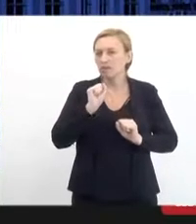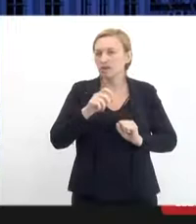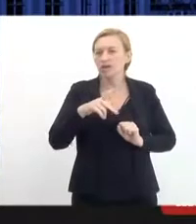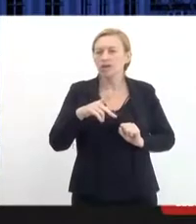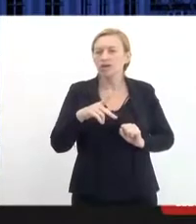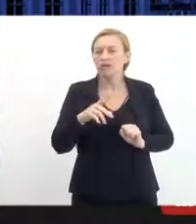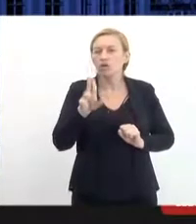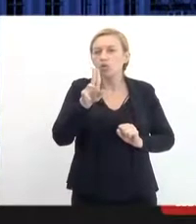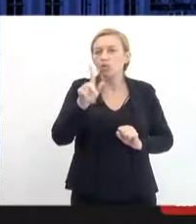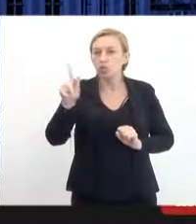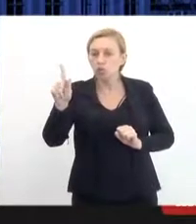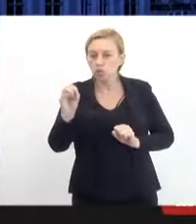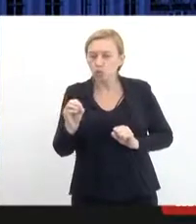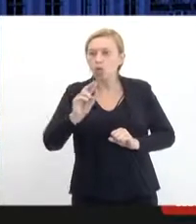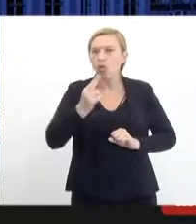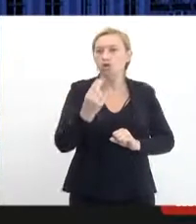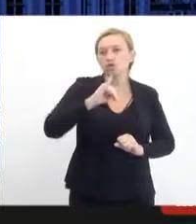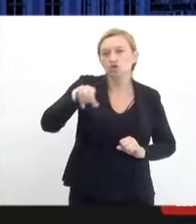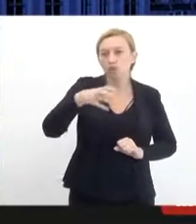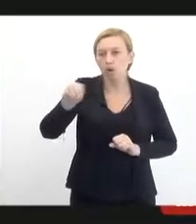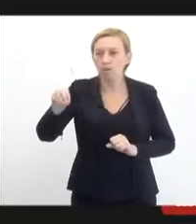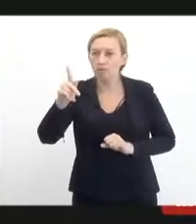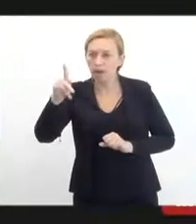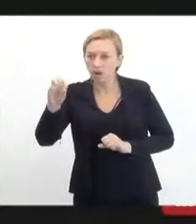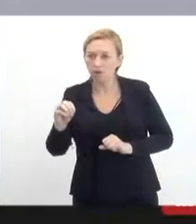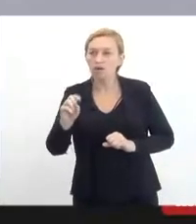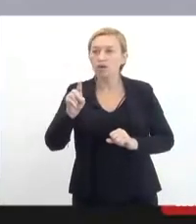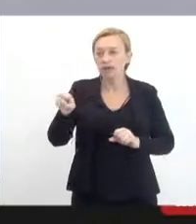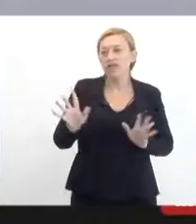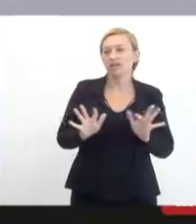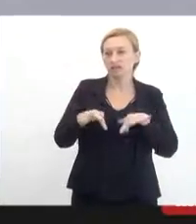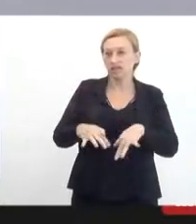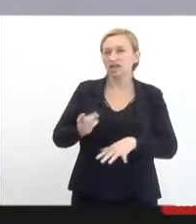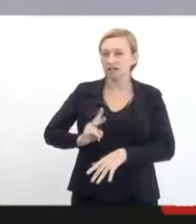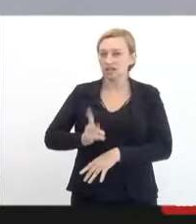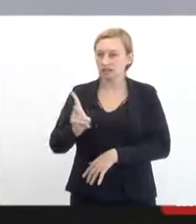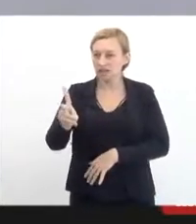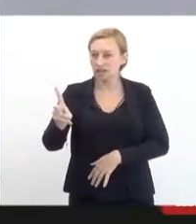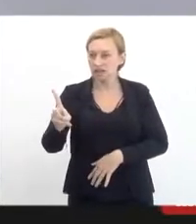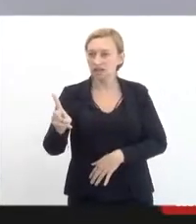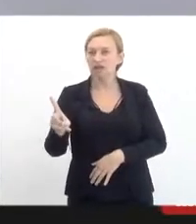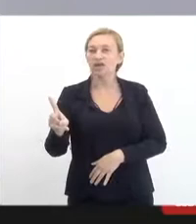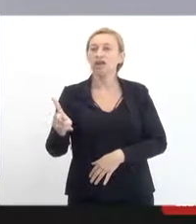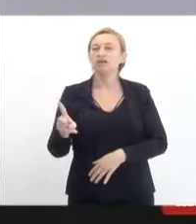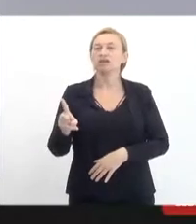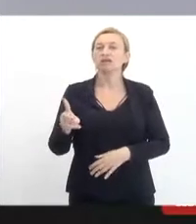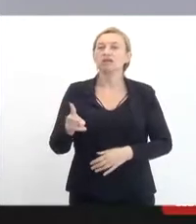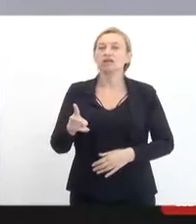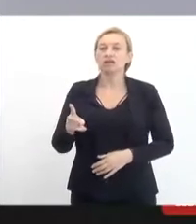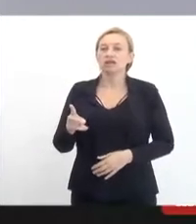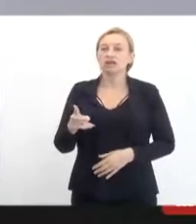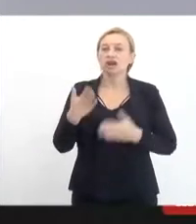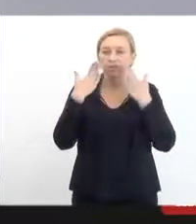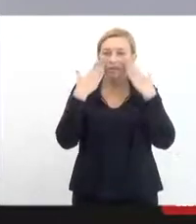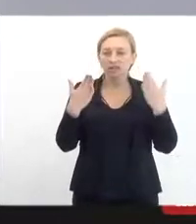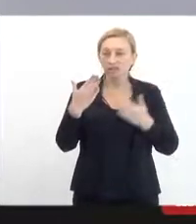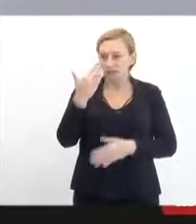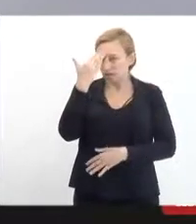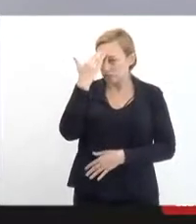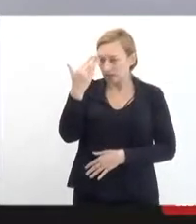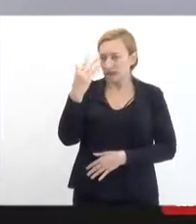o Hugo ou para o João Paulo, para eles darem seguimento aí à explanação. Muito obrigado,